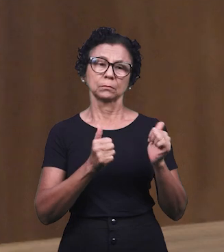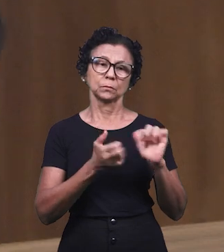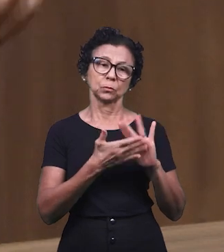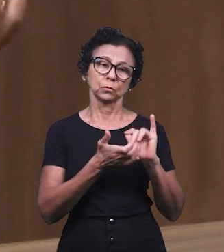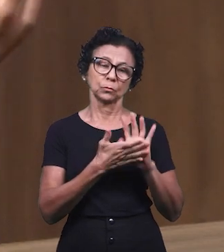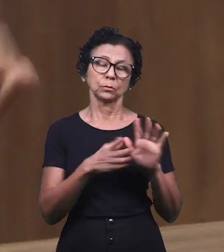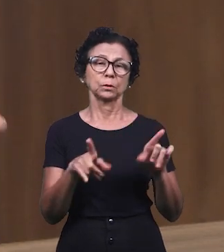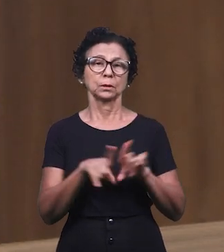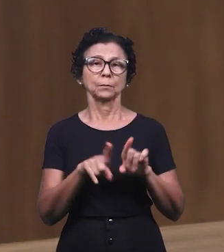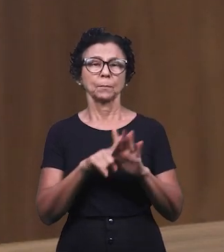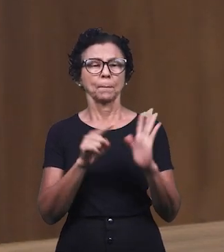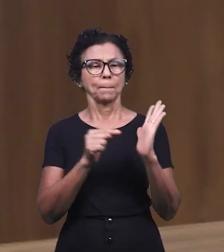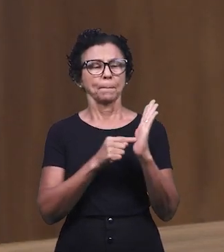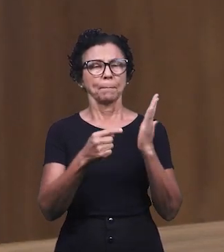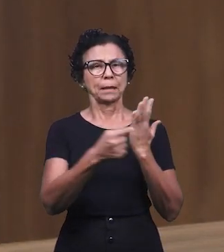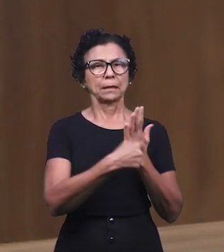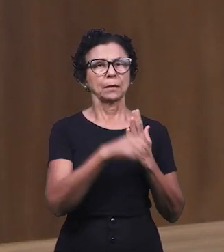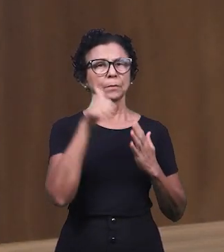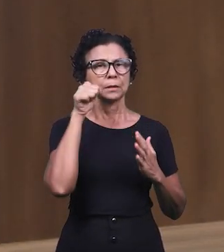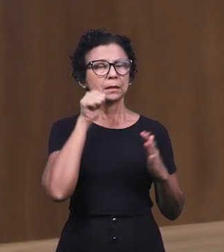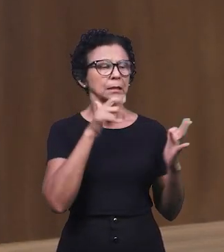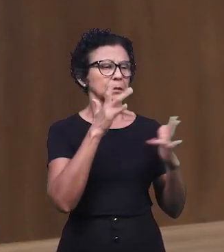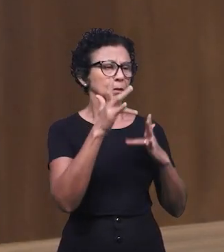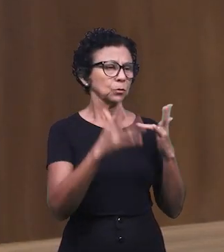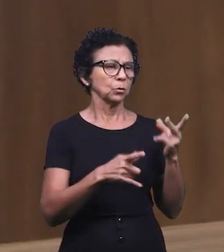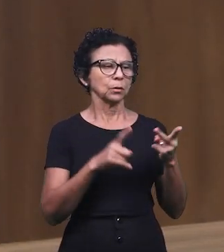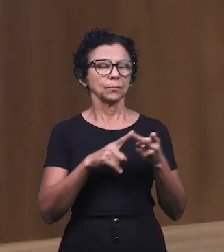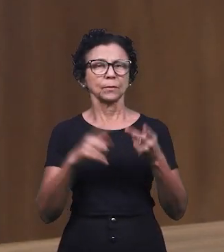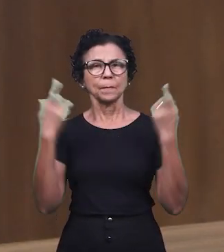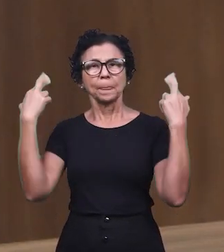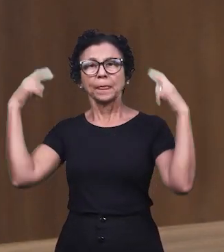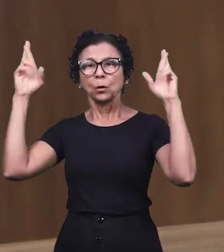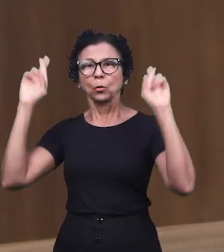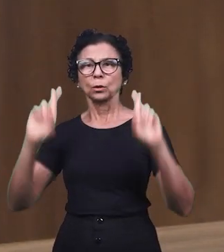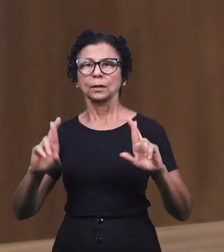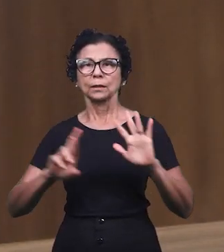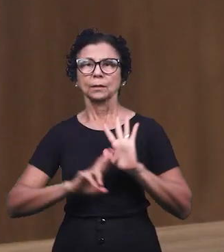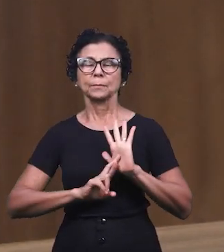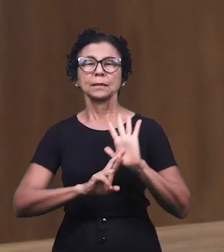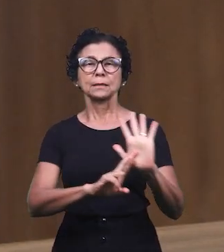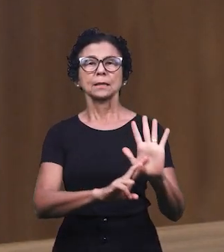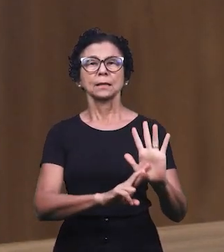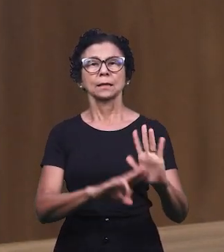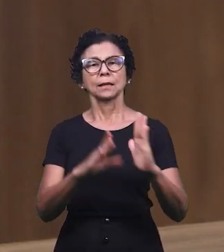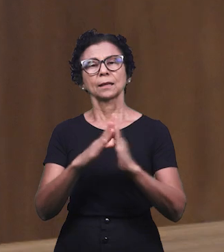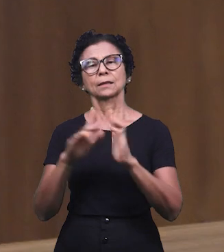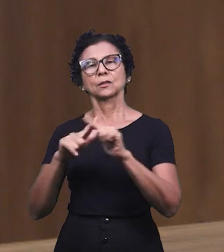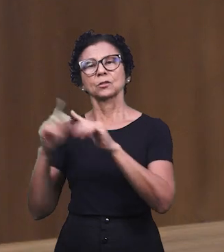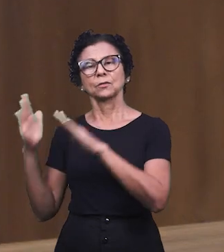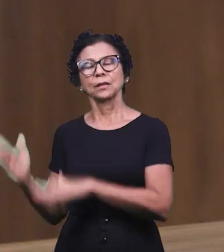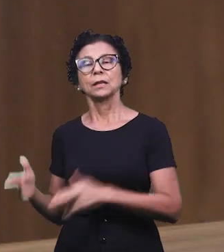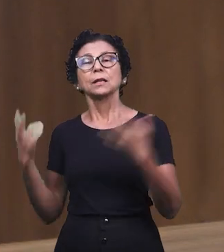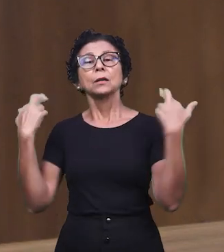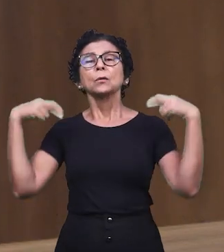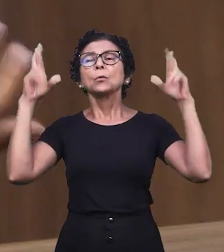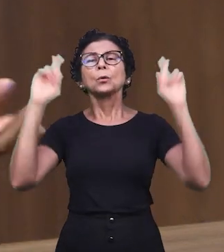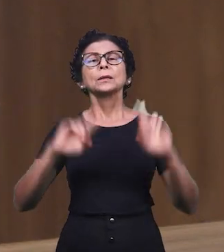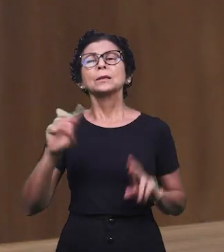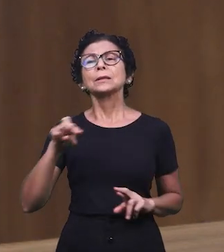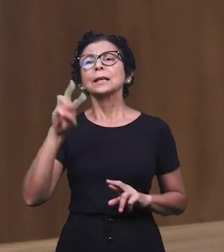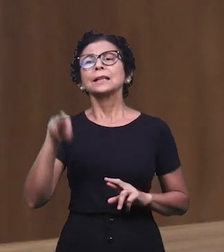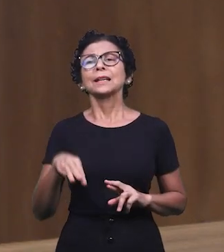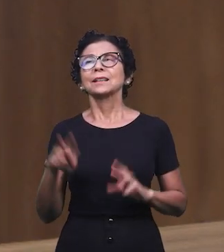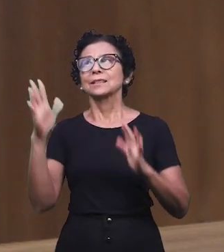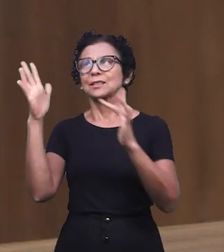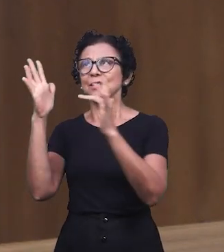essa metáfora da noiva, do cordeiro, representa o quê? A igreja fiel. Quem é o cordeiro? Jesus. E que